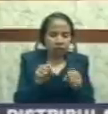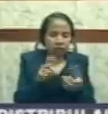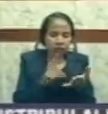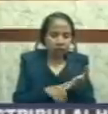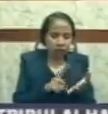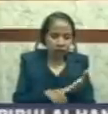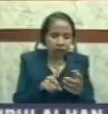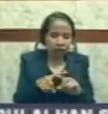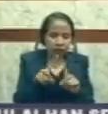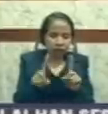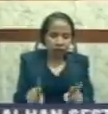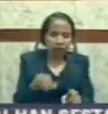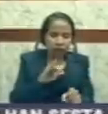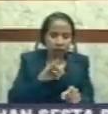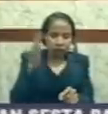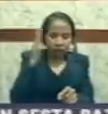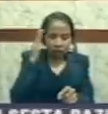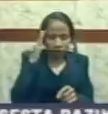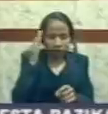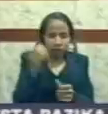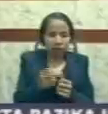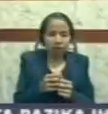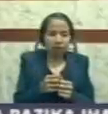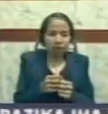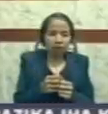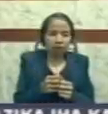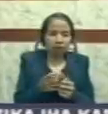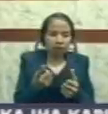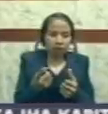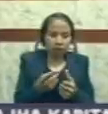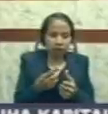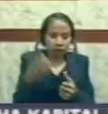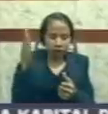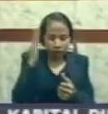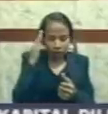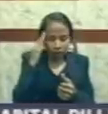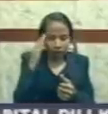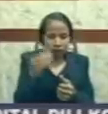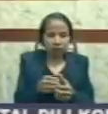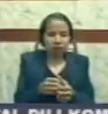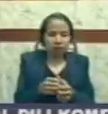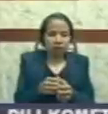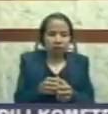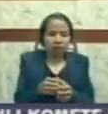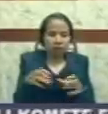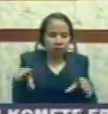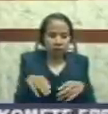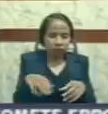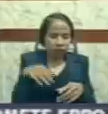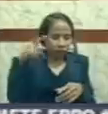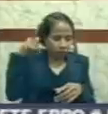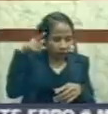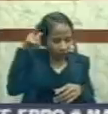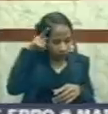há uma iniciativa o comitimento político do